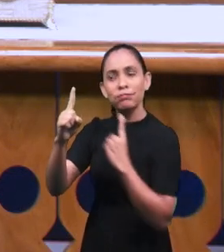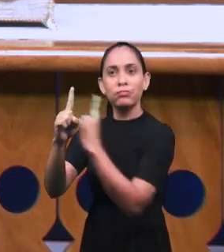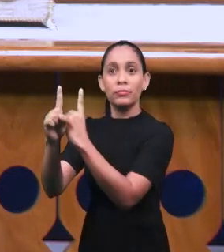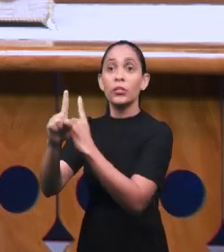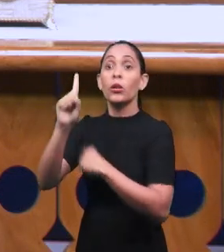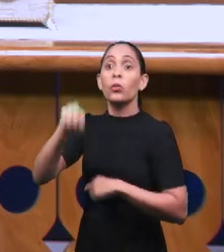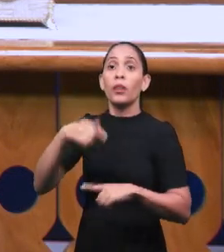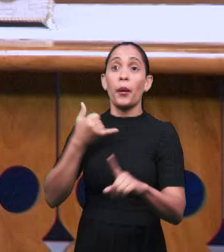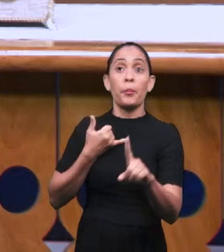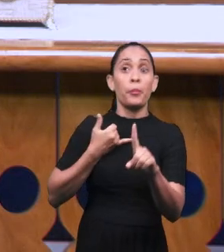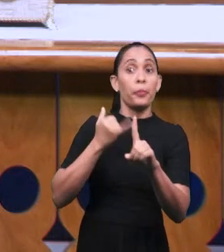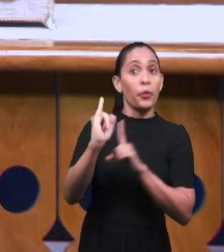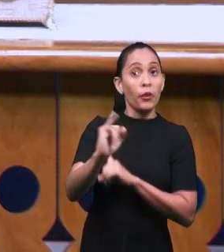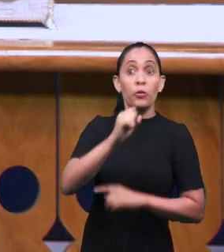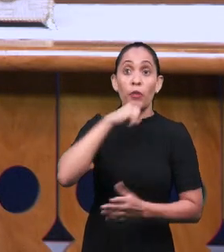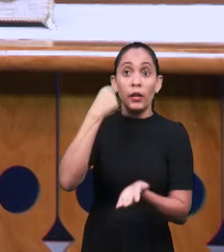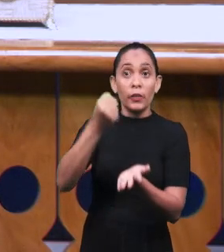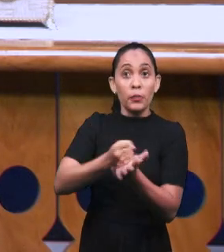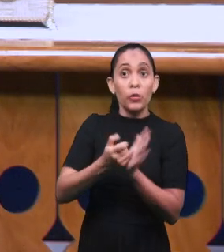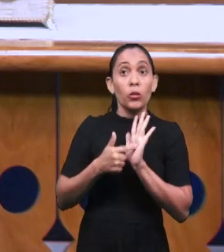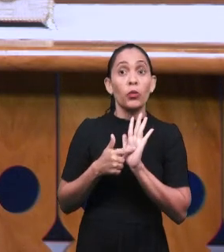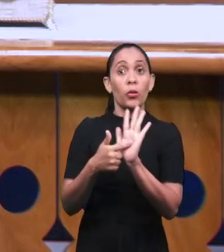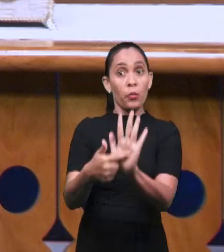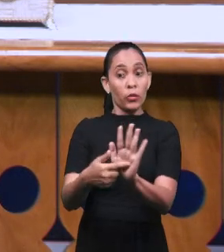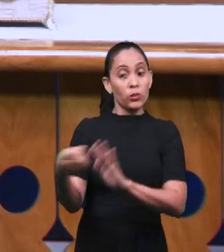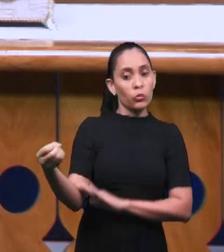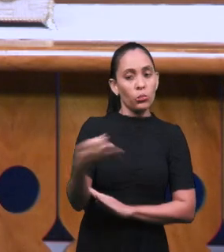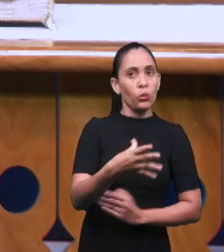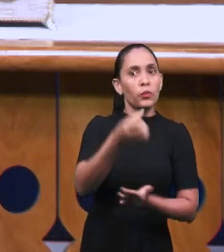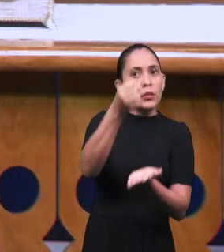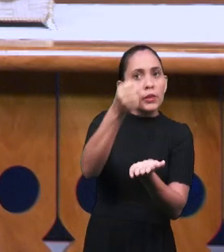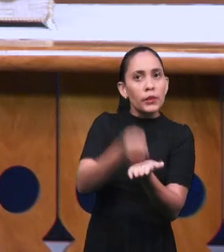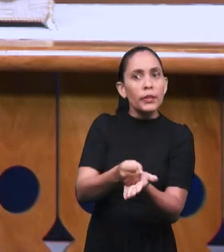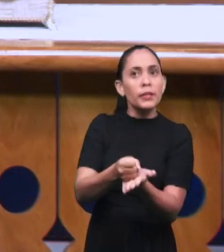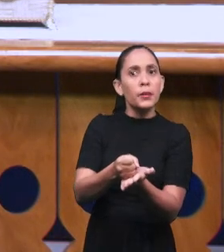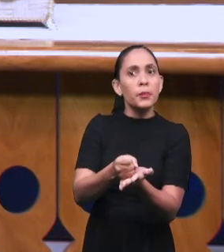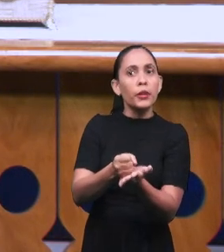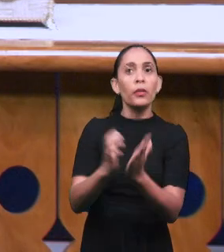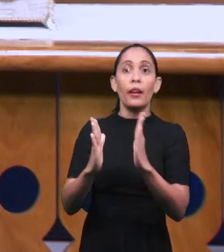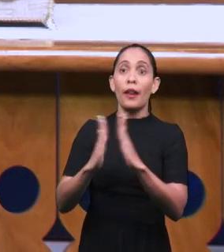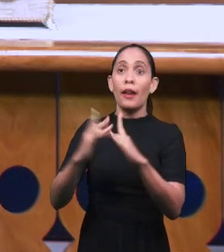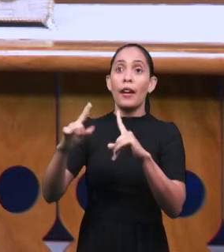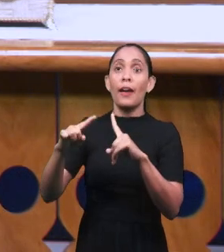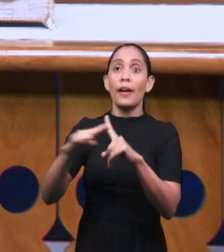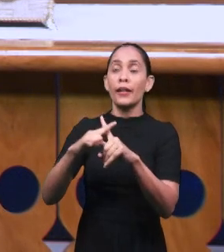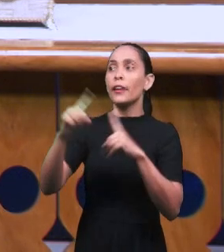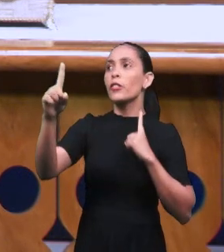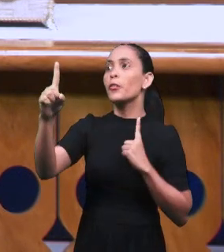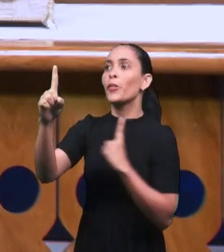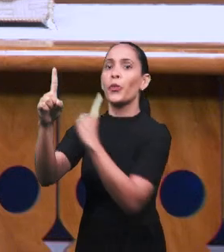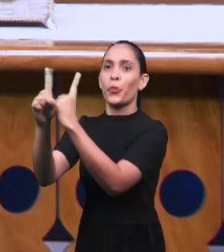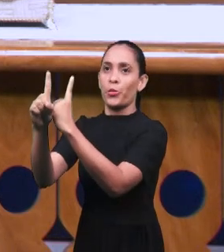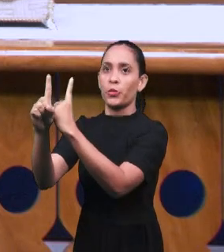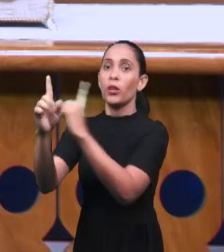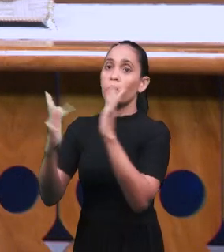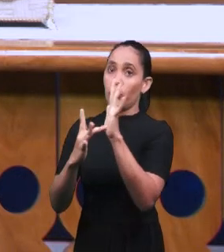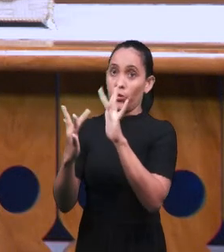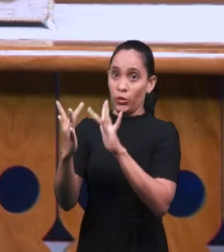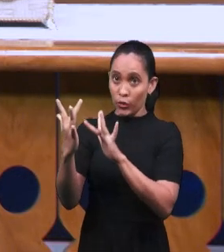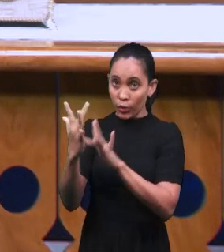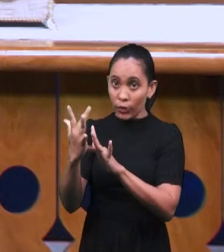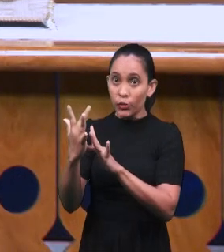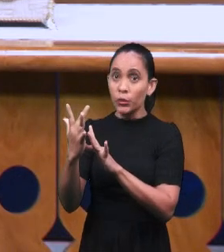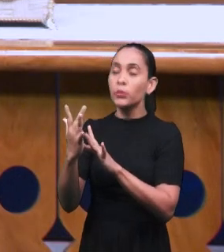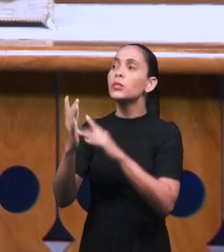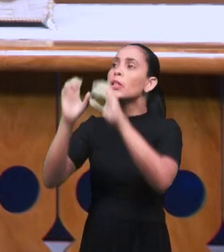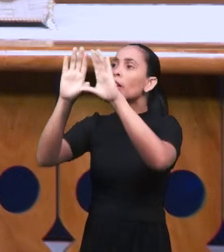está lá no Velho Testamento, é a mesma coisa que está no Novo Testamento. A igreja que vai ao encontro. Jesus virá nas nuvens, a